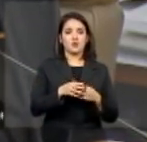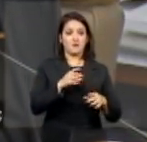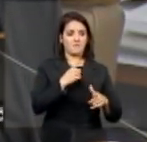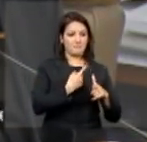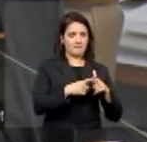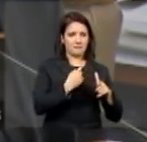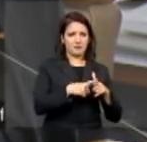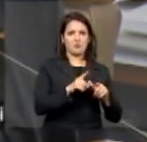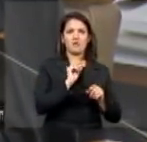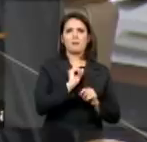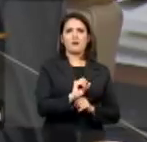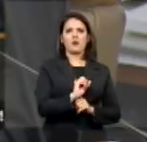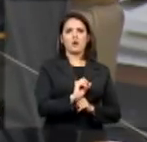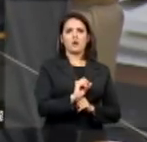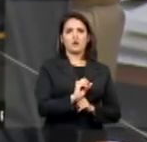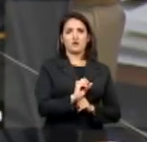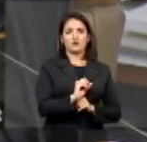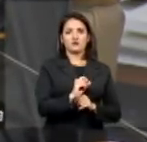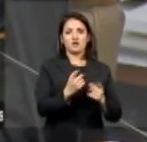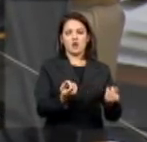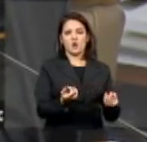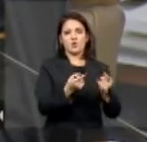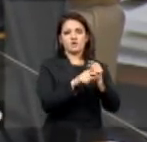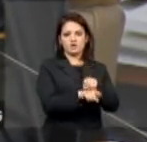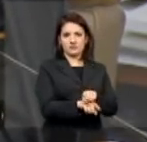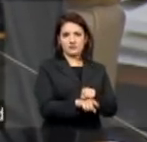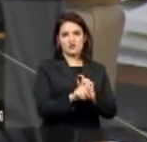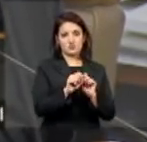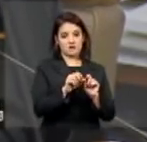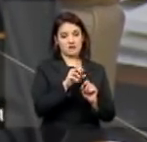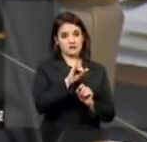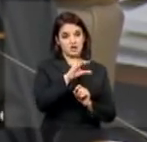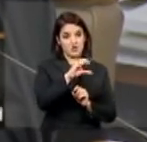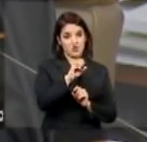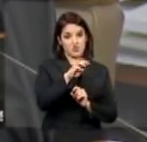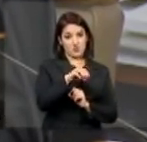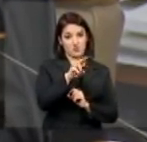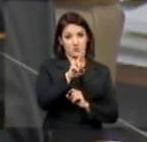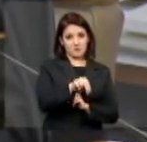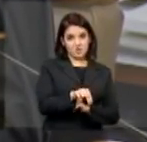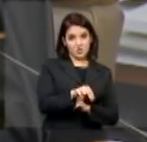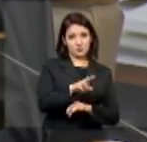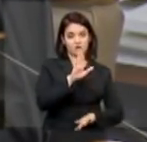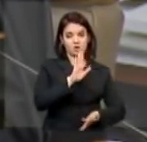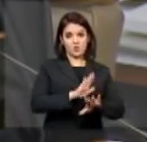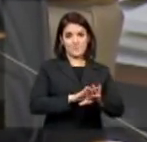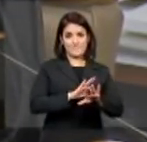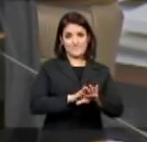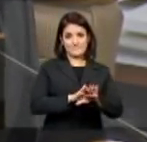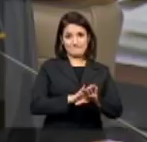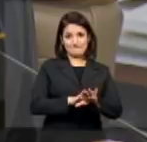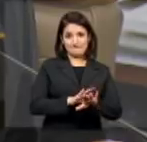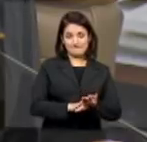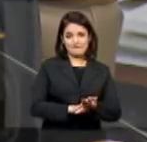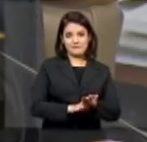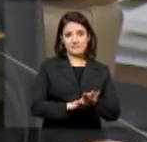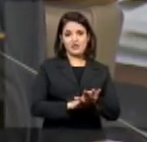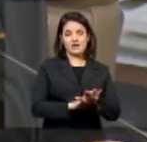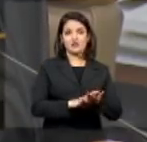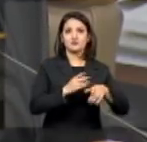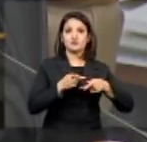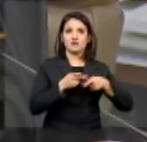é controversa entre o caráter comum sucessivo do prazo das alegações finais entre